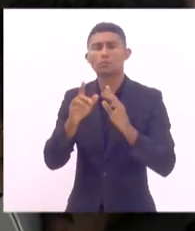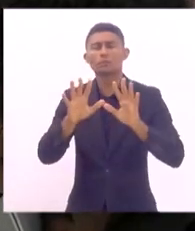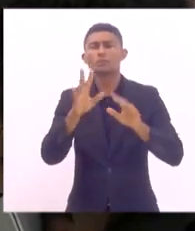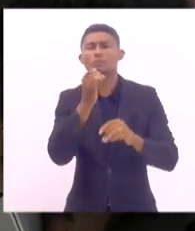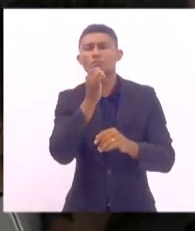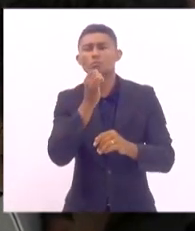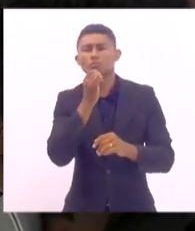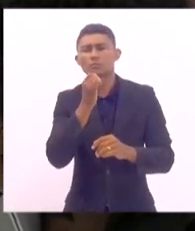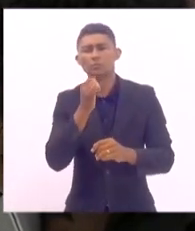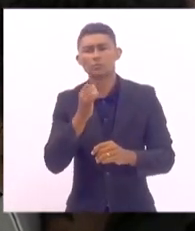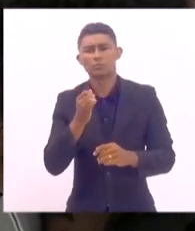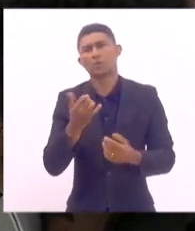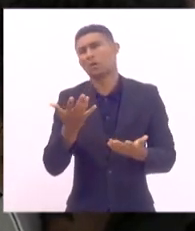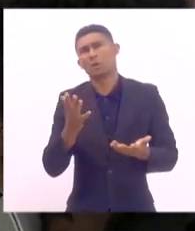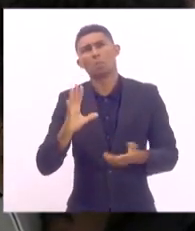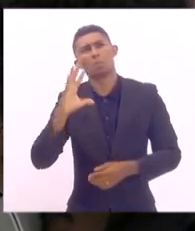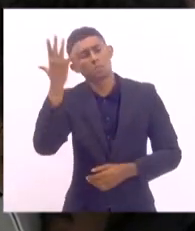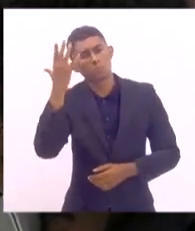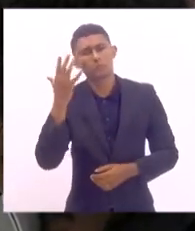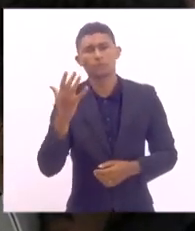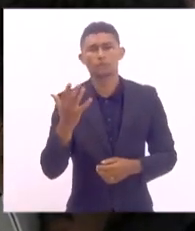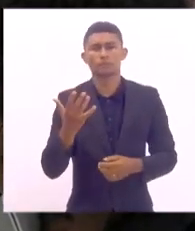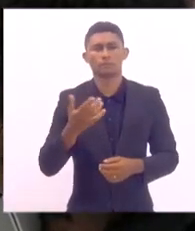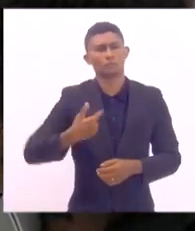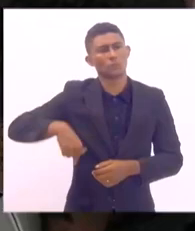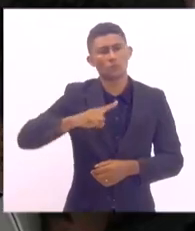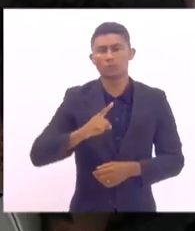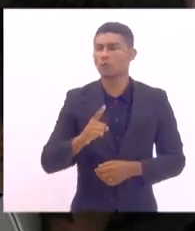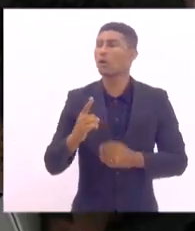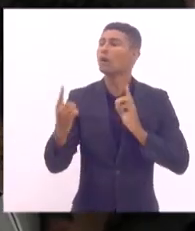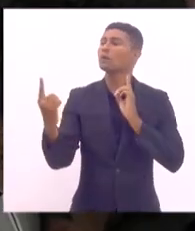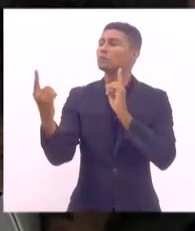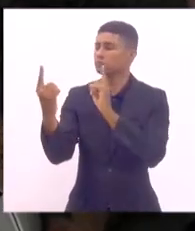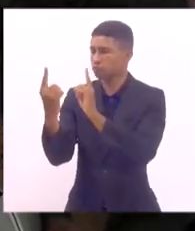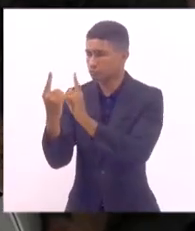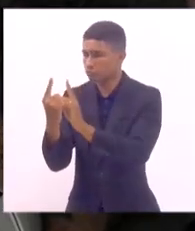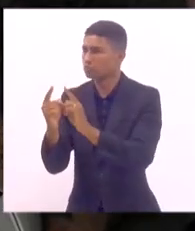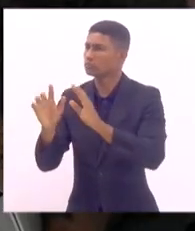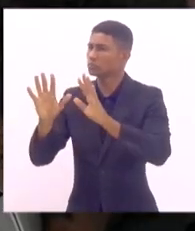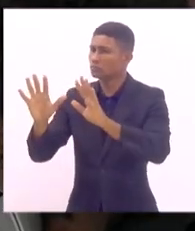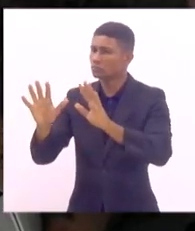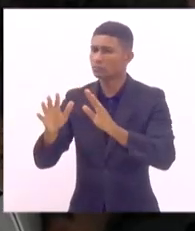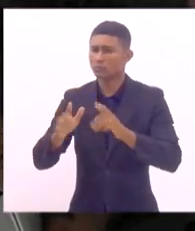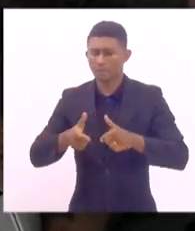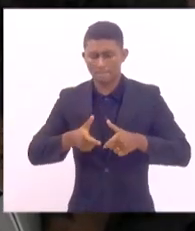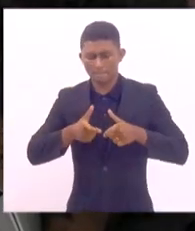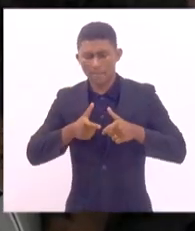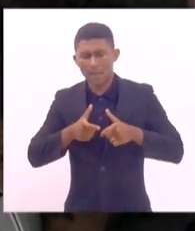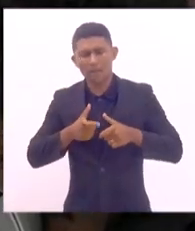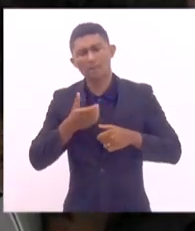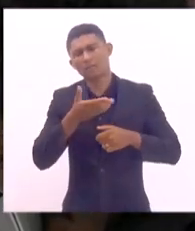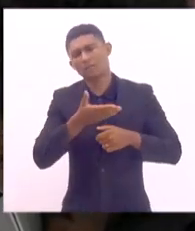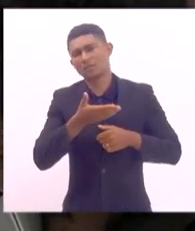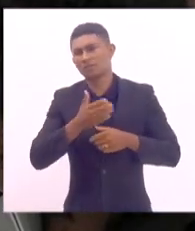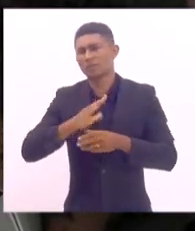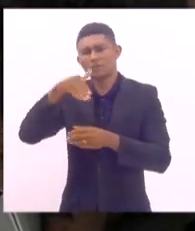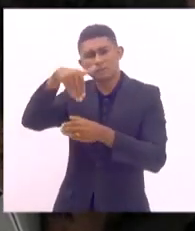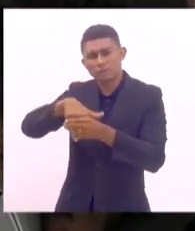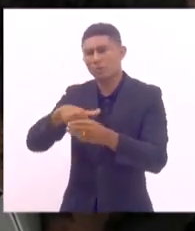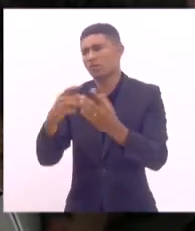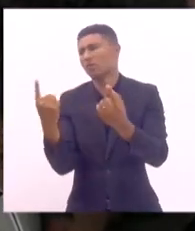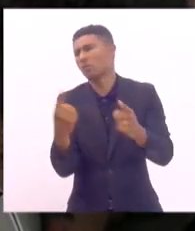um chegava para a gente, ou a gente chegava para outro, do outro grupo, ó, esse é só uma medalha assim, assim, assado, vota